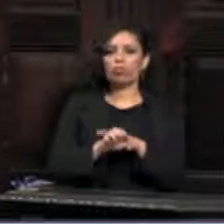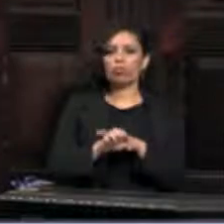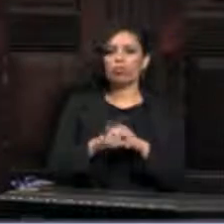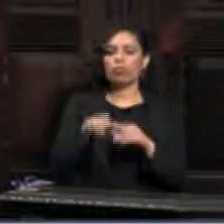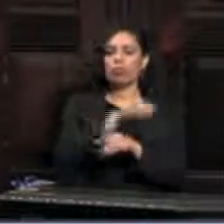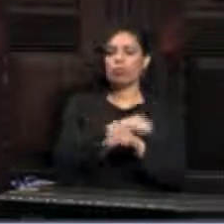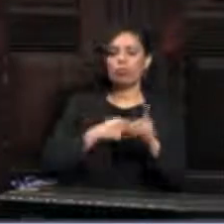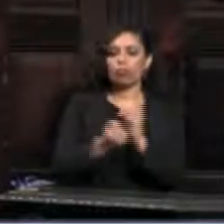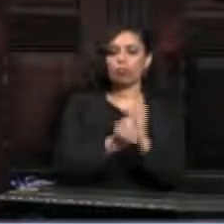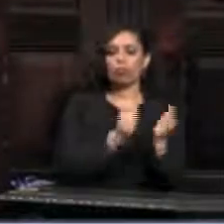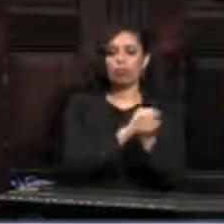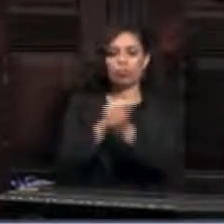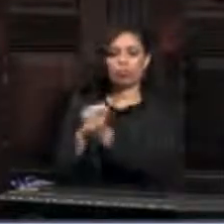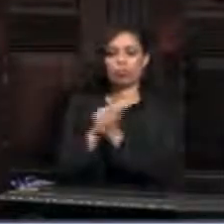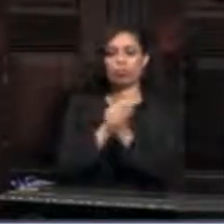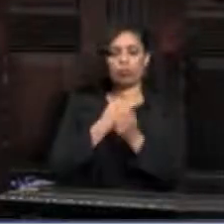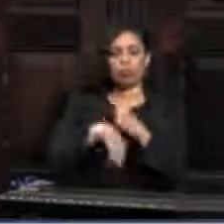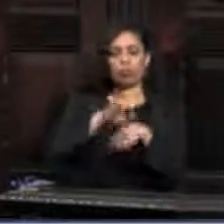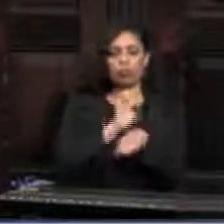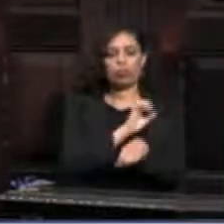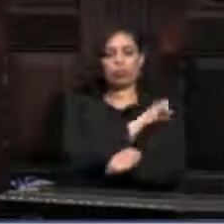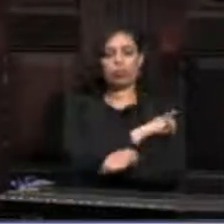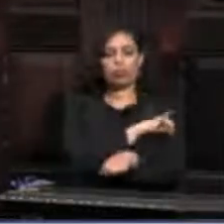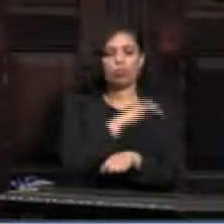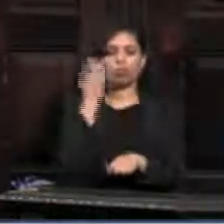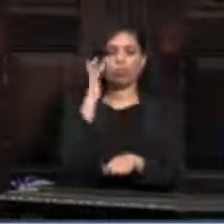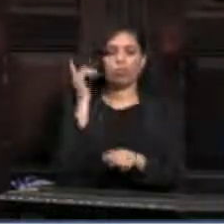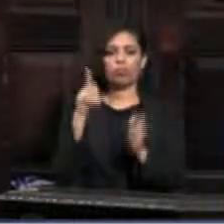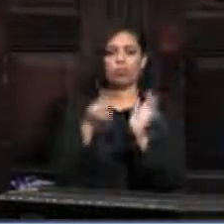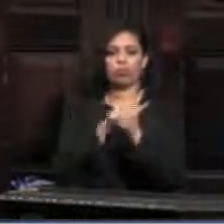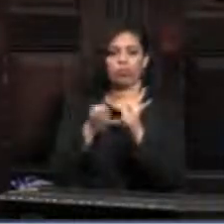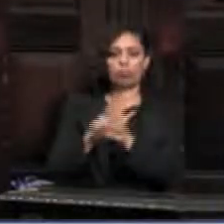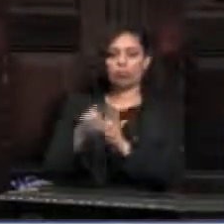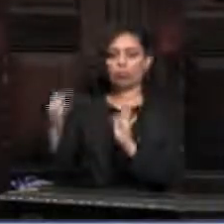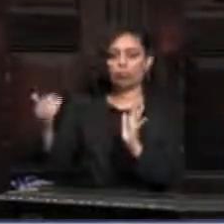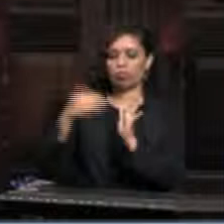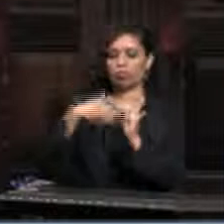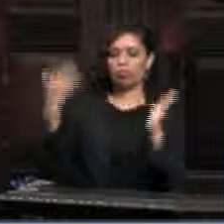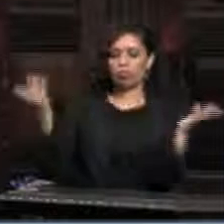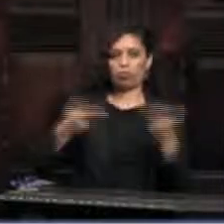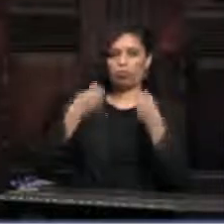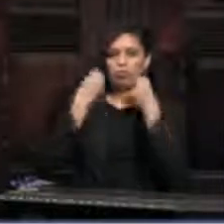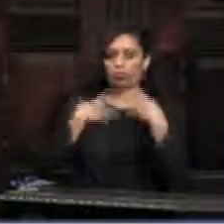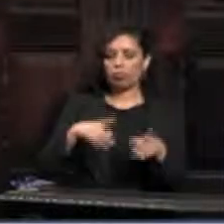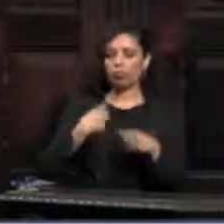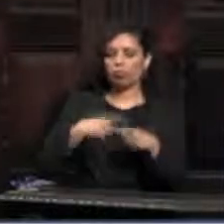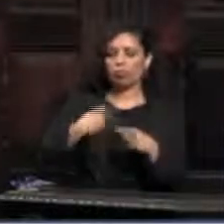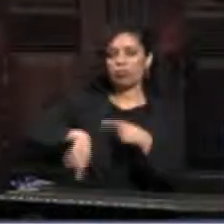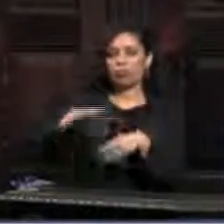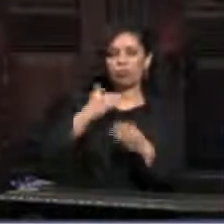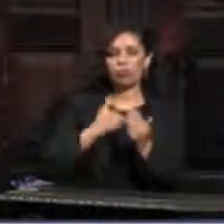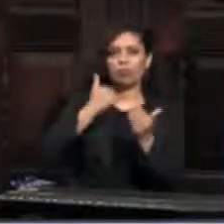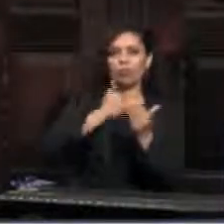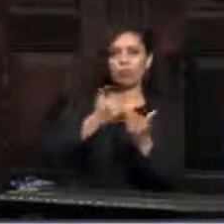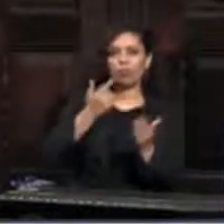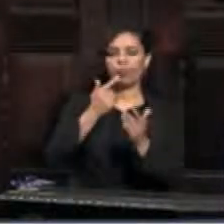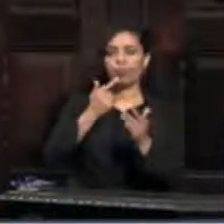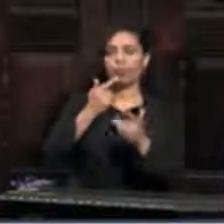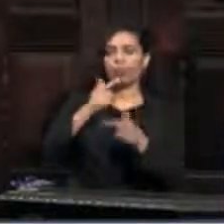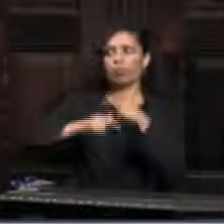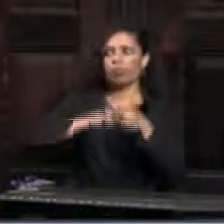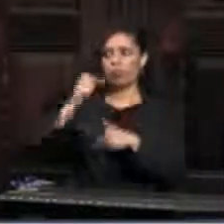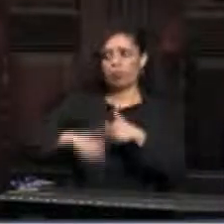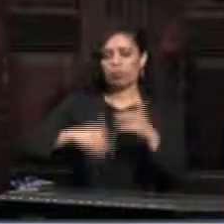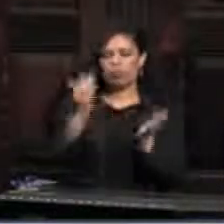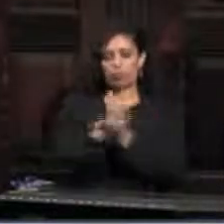Estado do Rio de Janeiro. Acho que esse projeto vem à pauta em boa hora, estamos no final de legislatura, inicia-se um